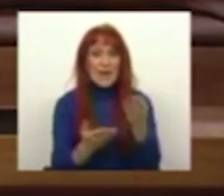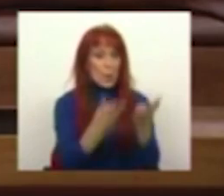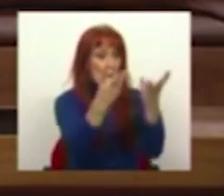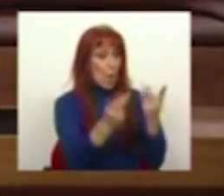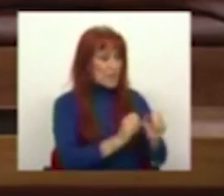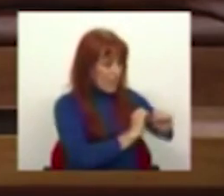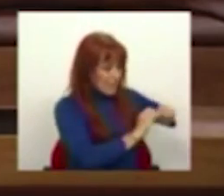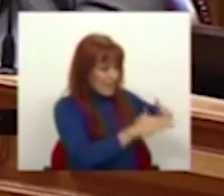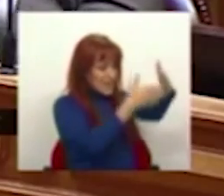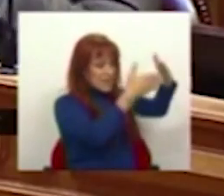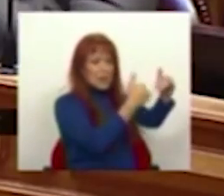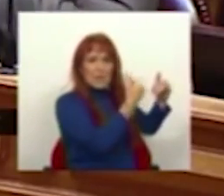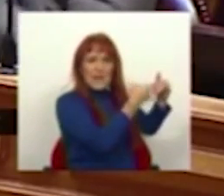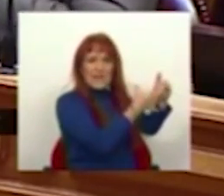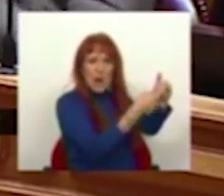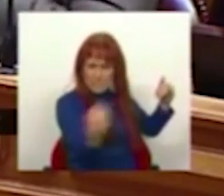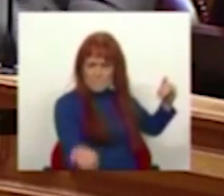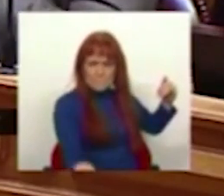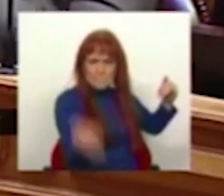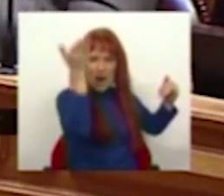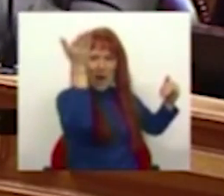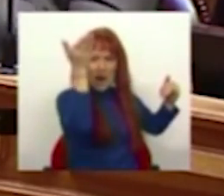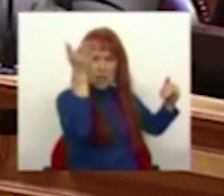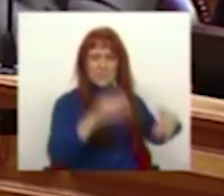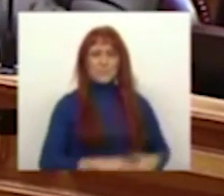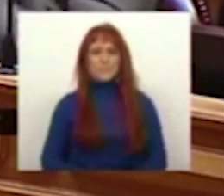de 2019.